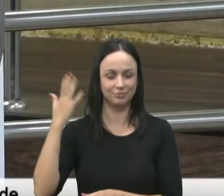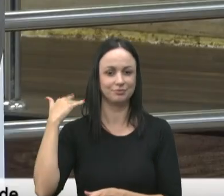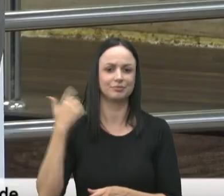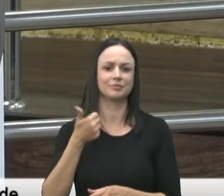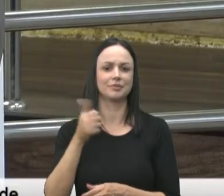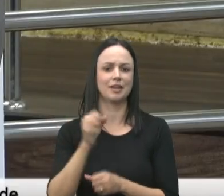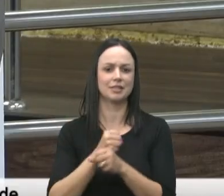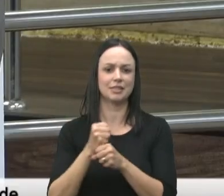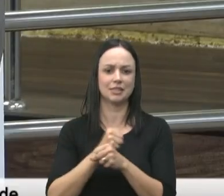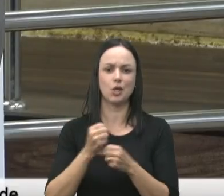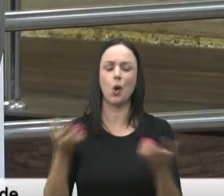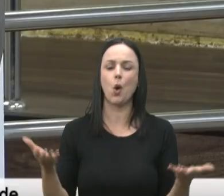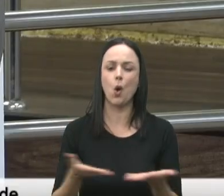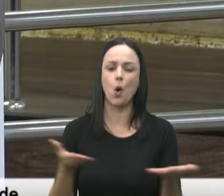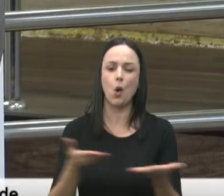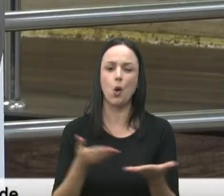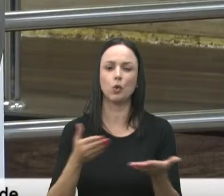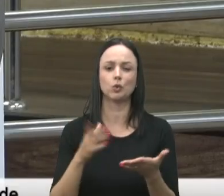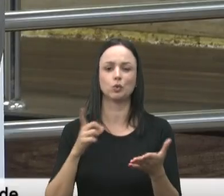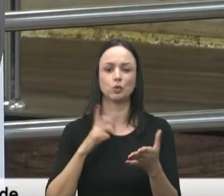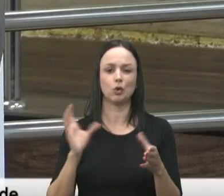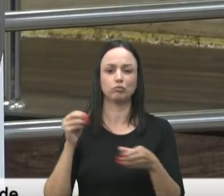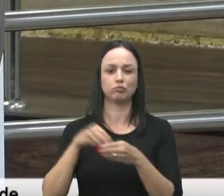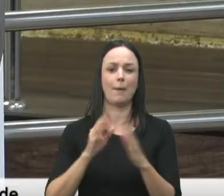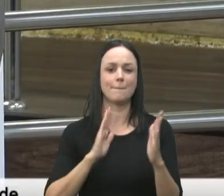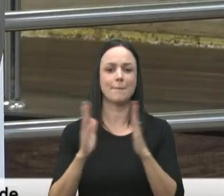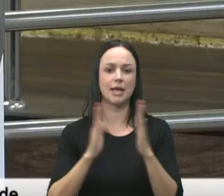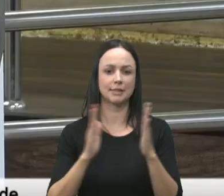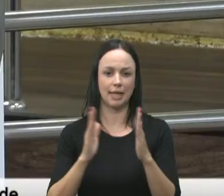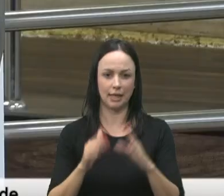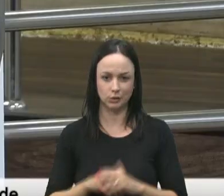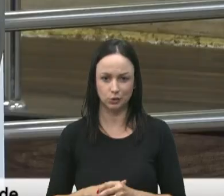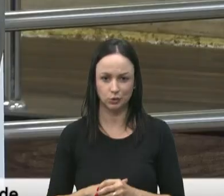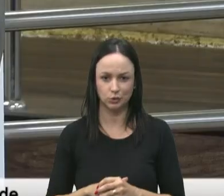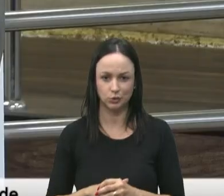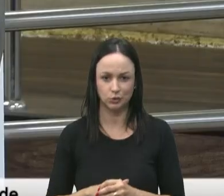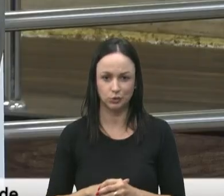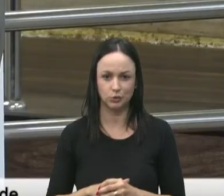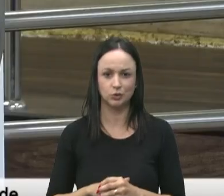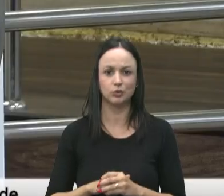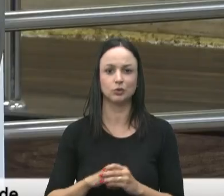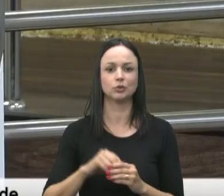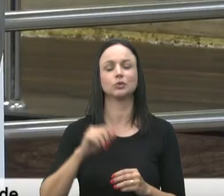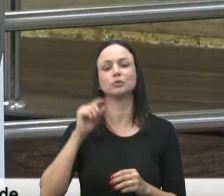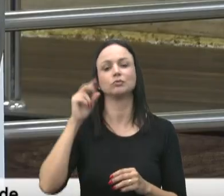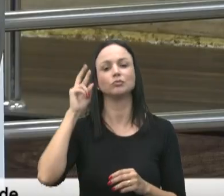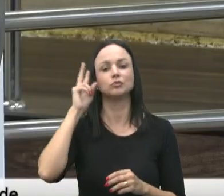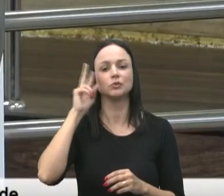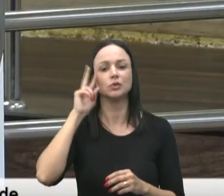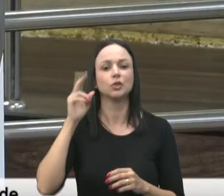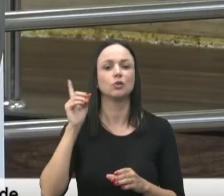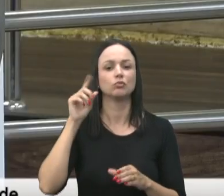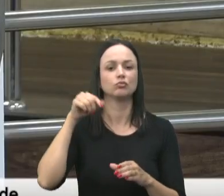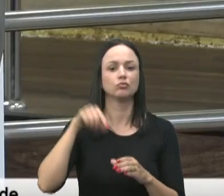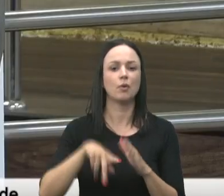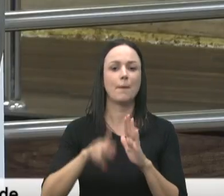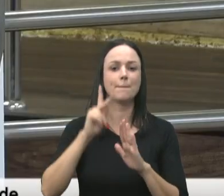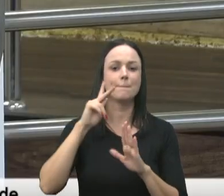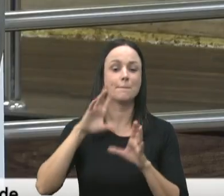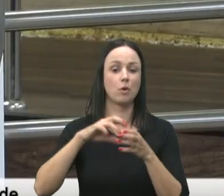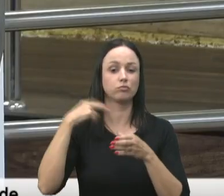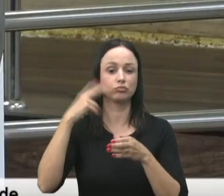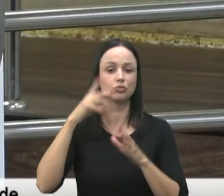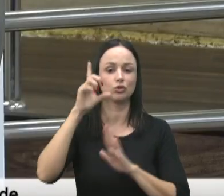anos já, e que hoje compõe o nosso mandato, quando a gente decidiu refundar a Frente Parlamentar pelos Direitos da População